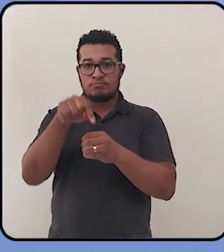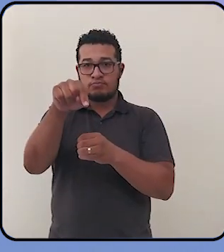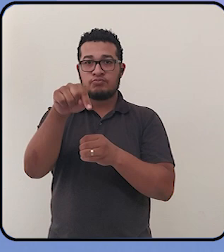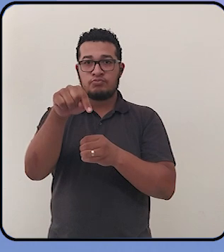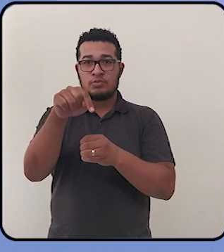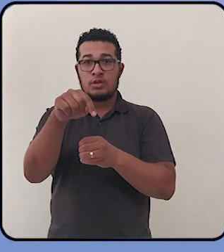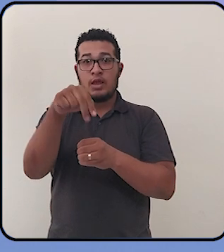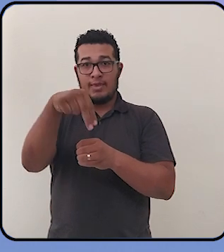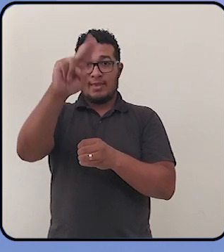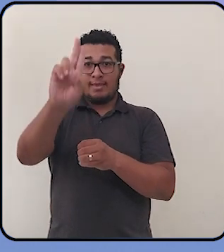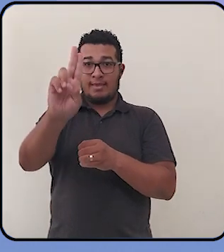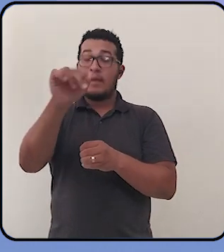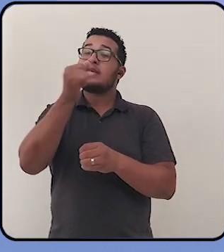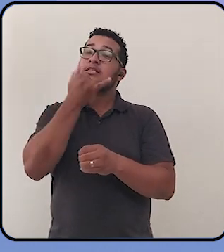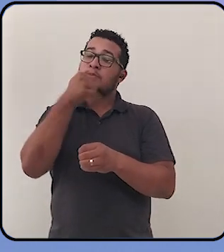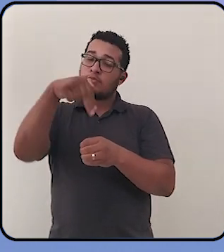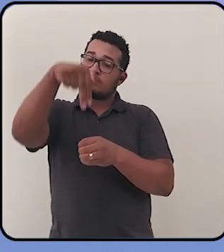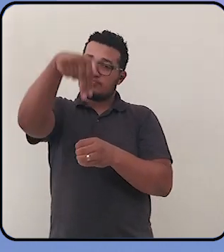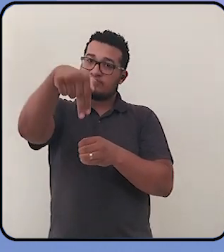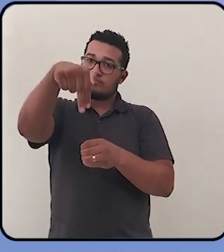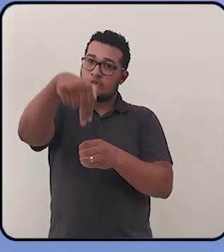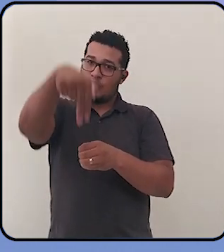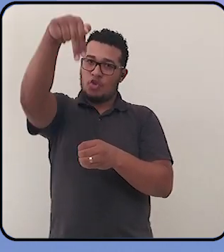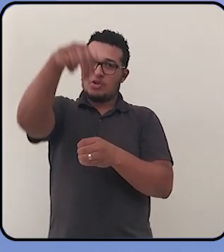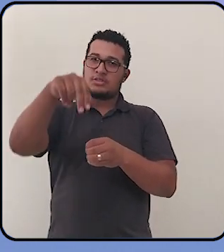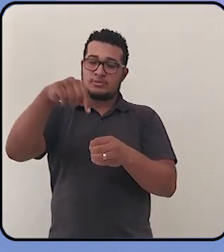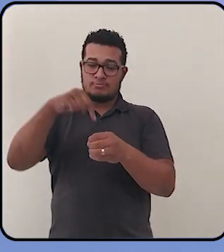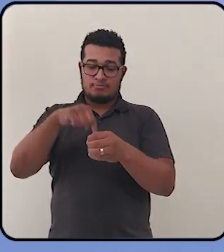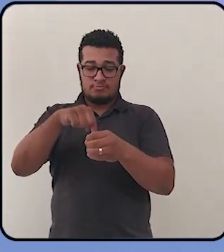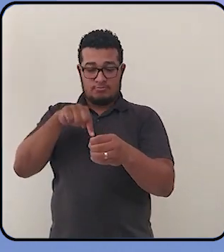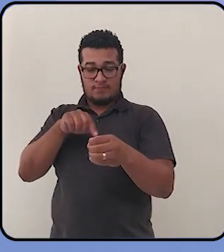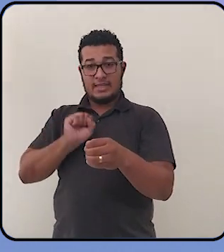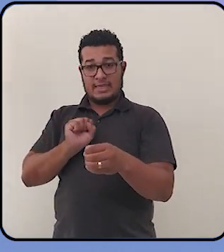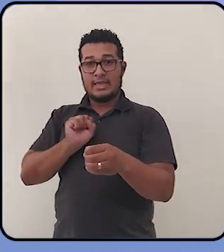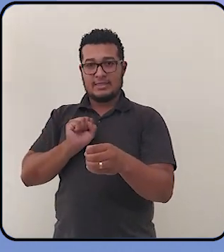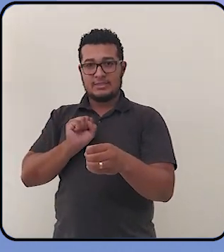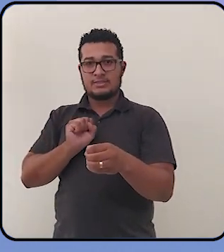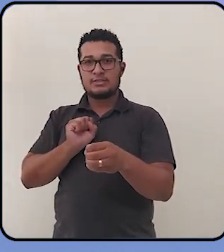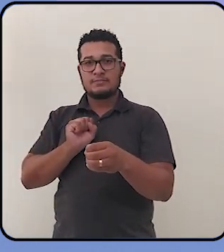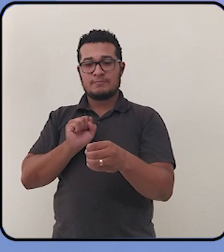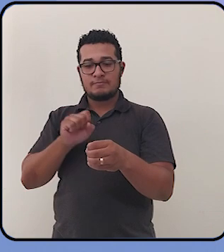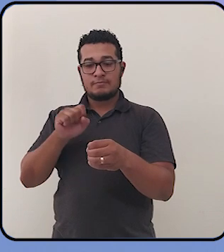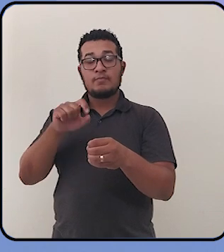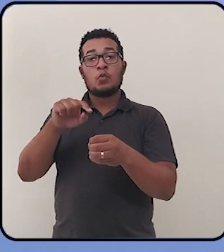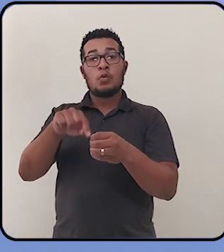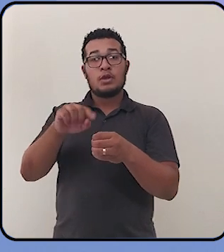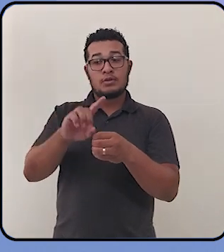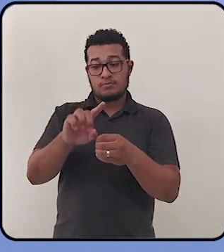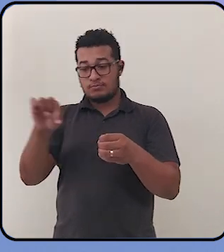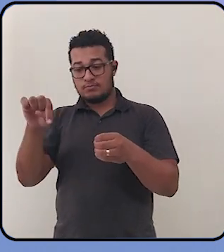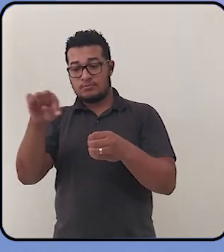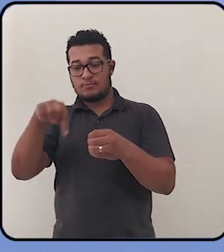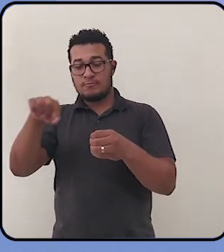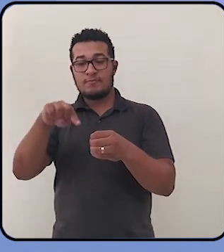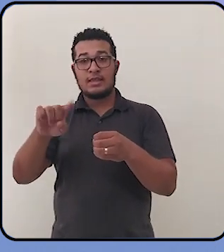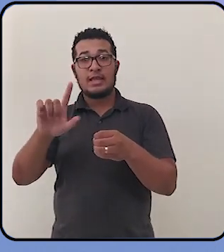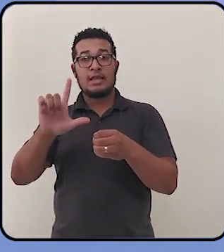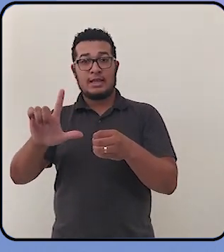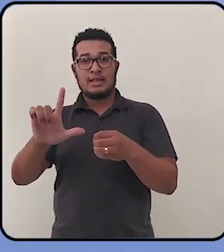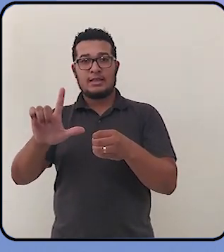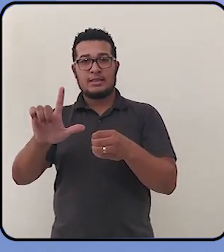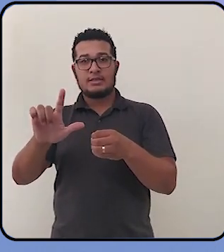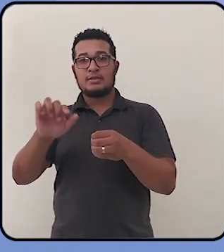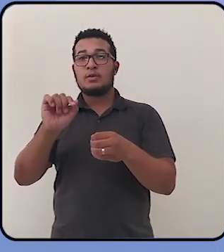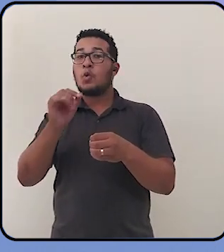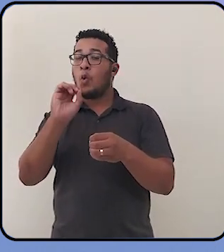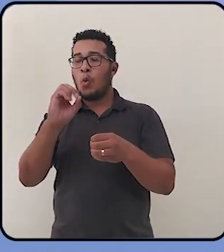pelo acima o N, norte, abaixo o S, sul, à sua direita